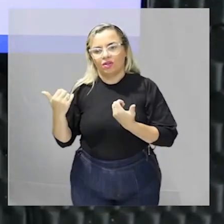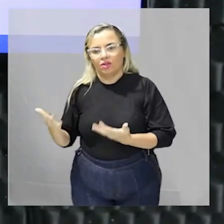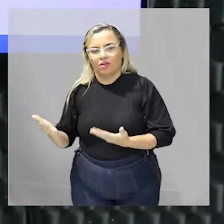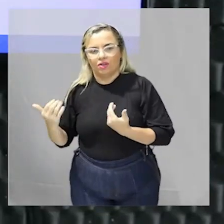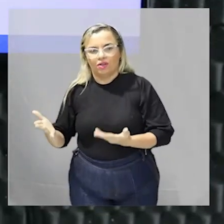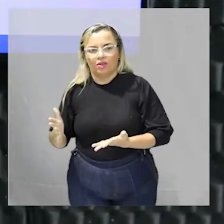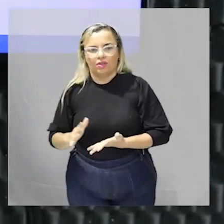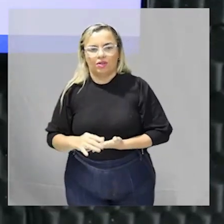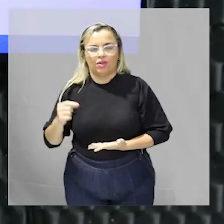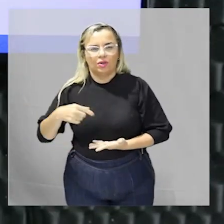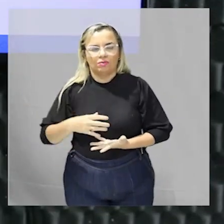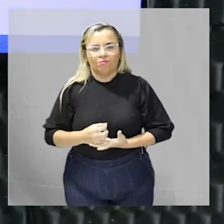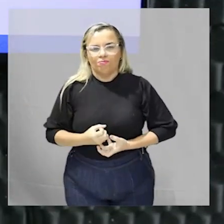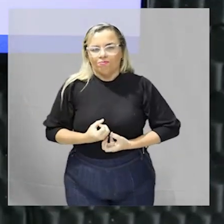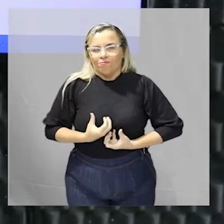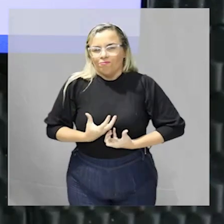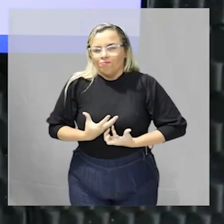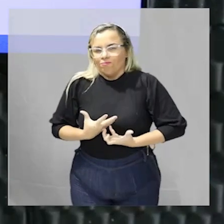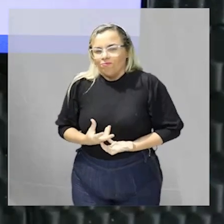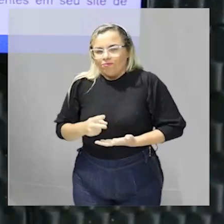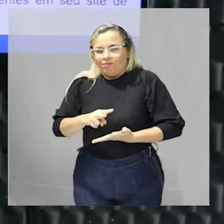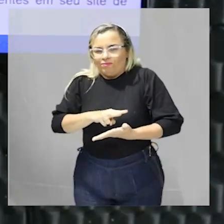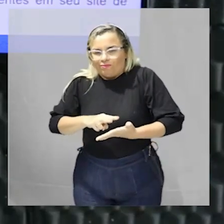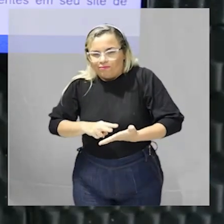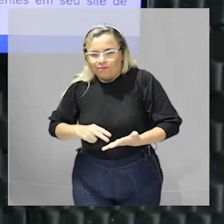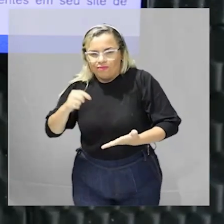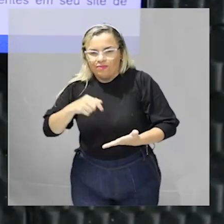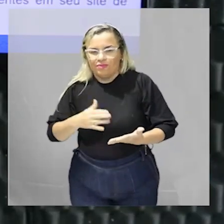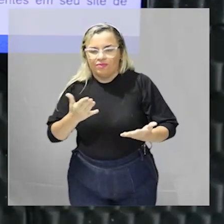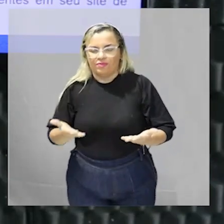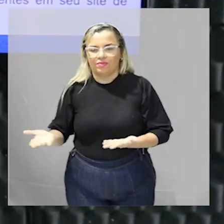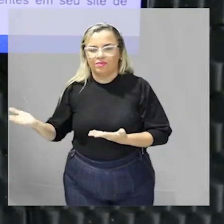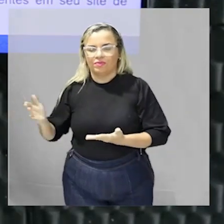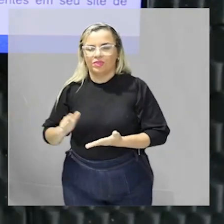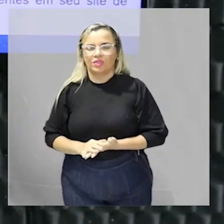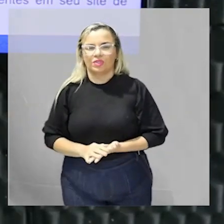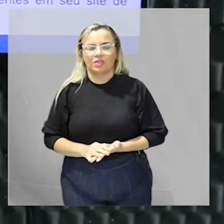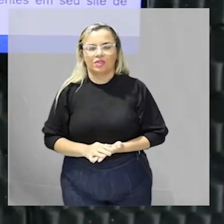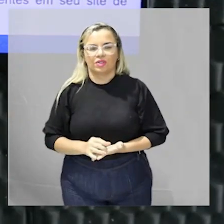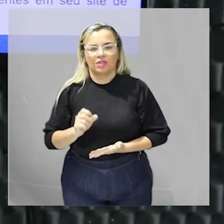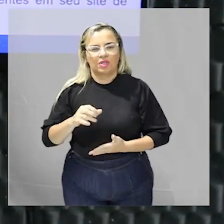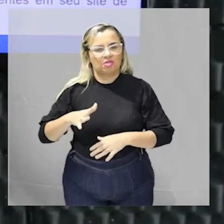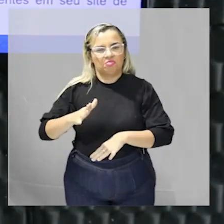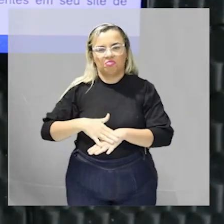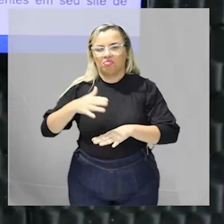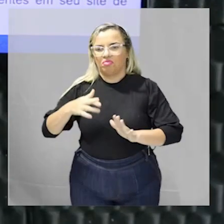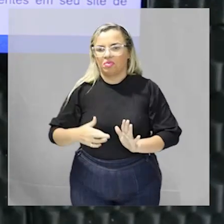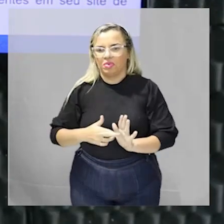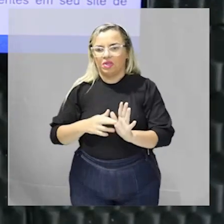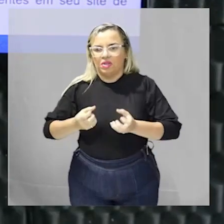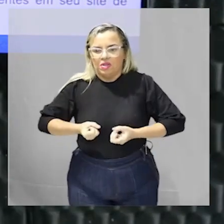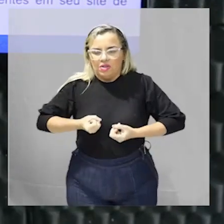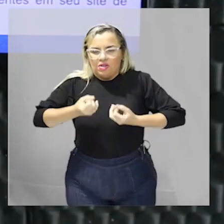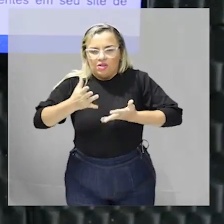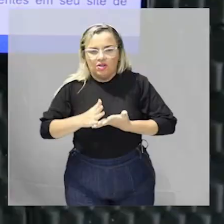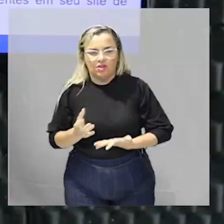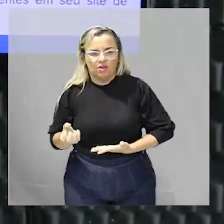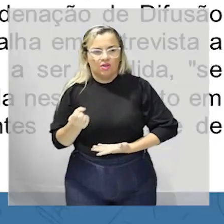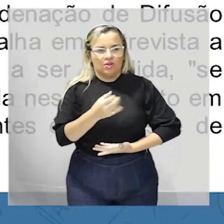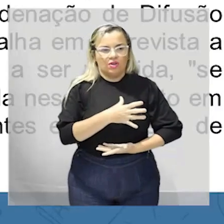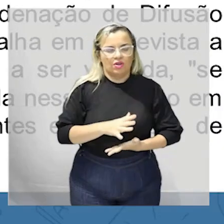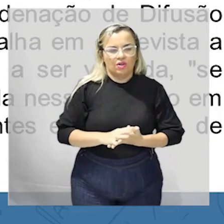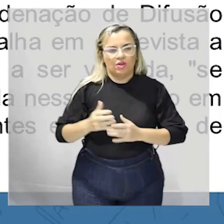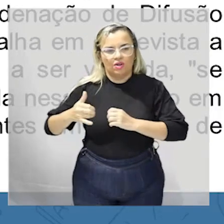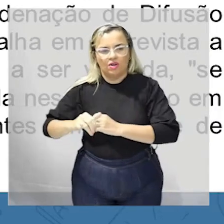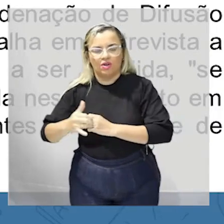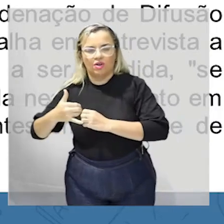uma probadita, um gostinho do que há de mais representativo da poesia contemporânea, contos